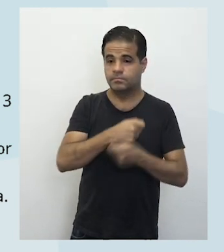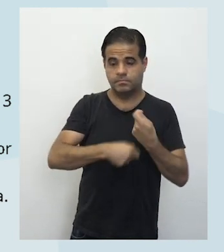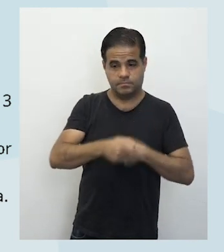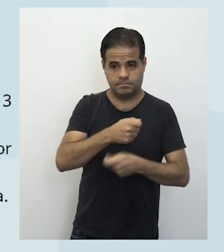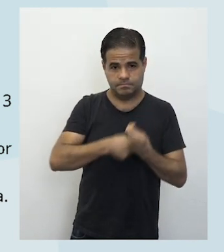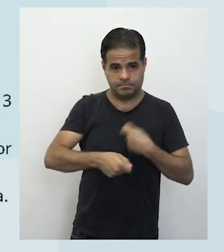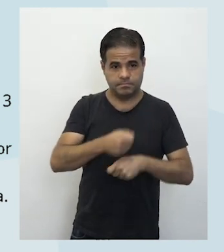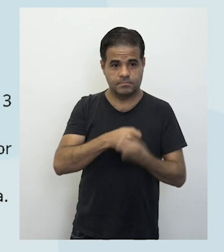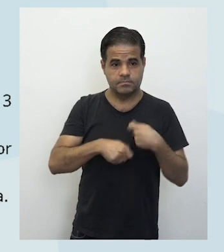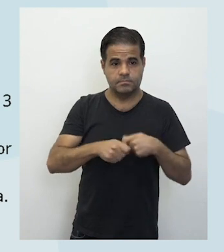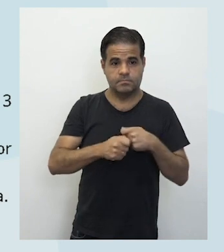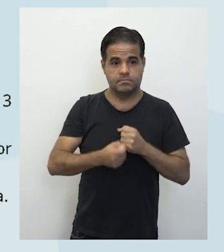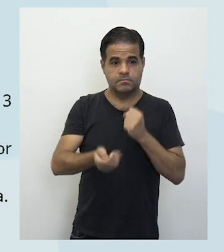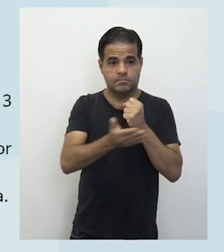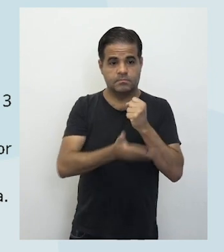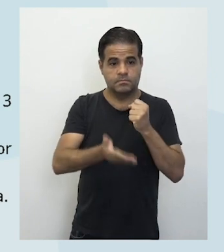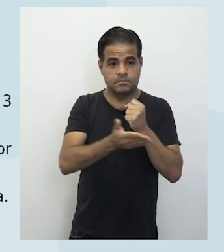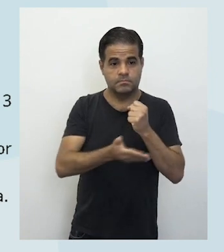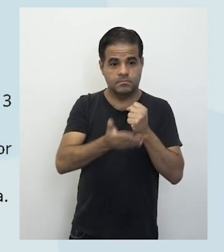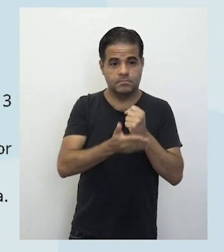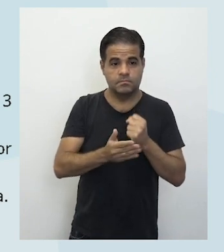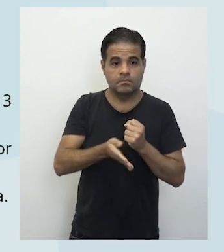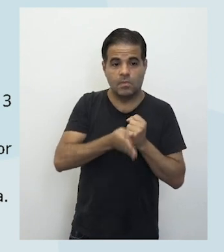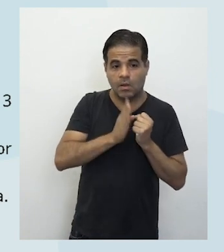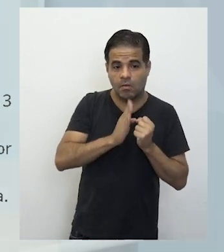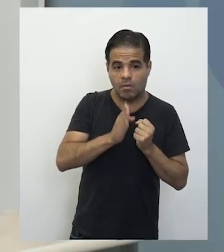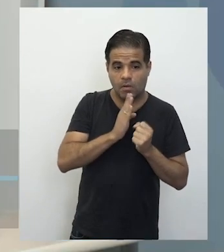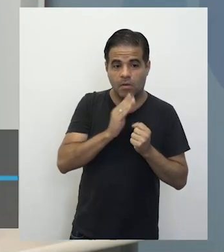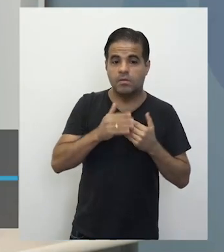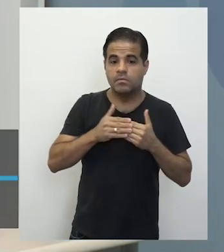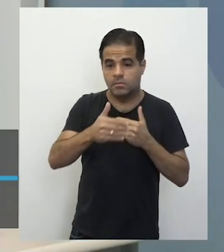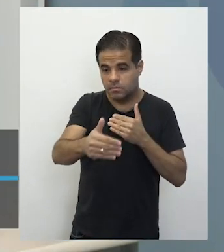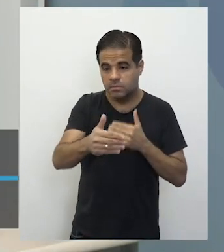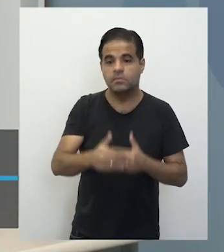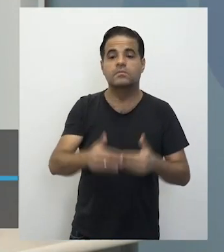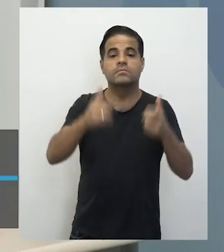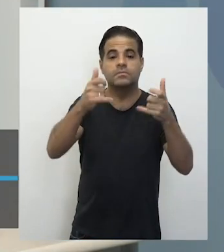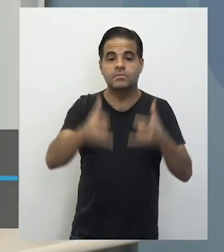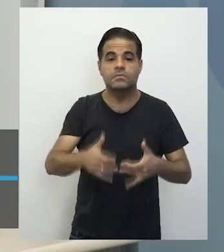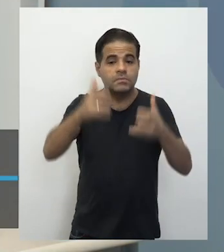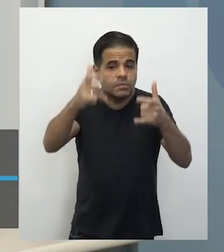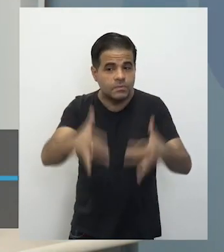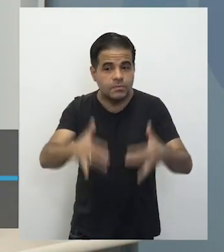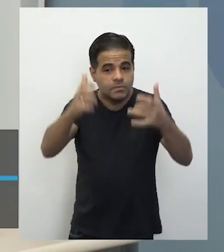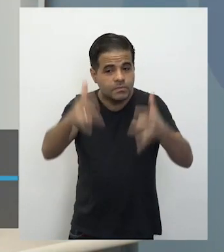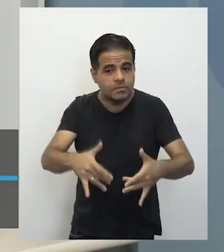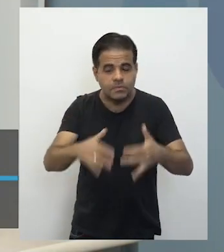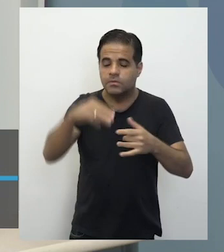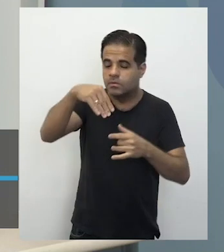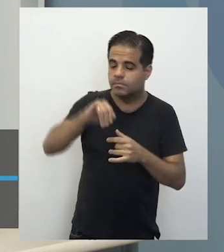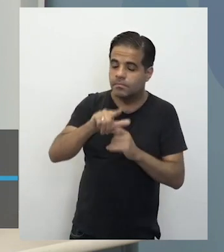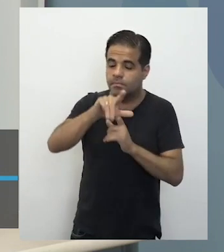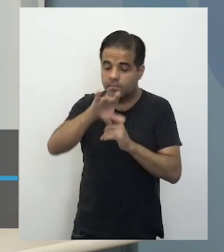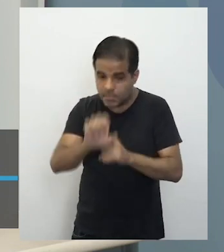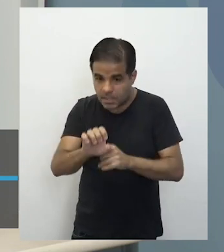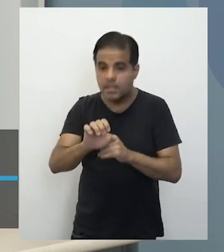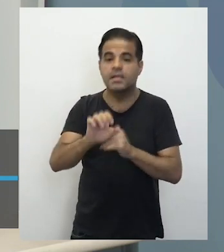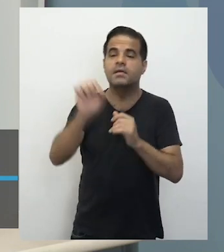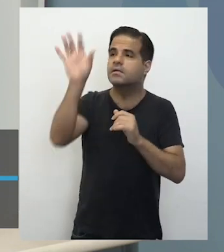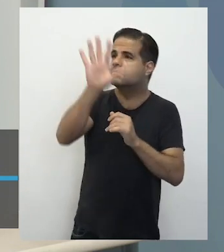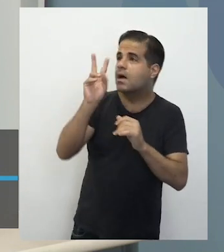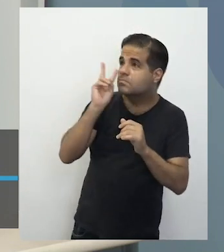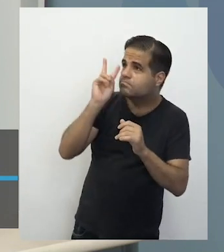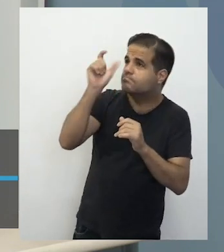economia. Então, com base nos seus conhecimentos e nas explicações da professora Milene, nas imagens que você